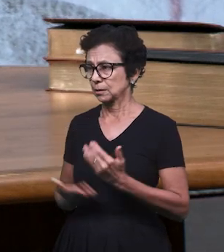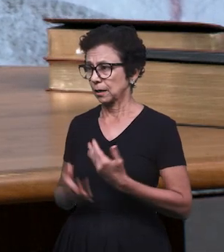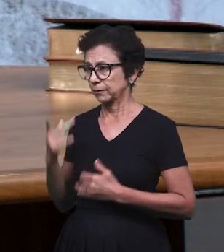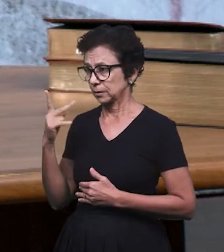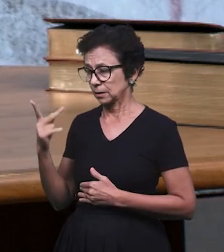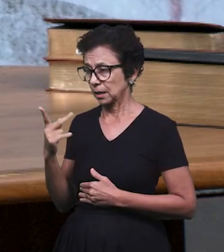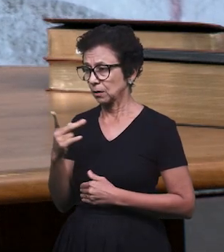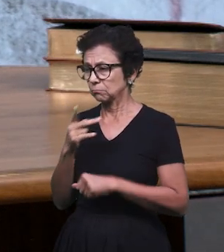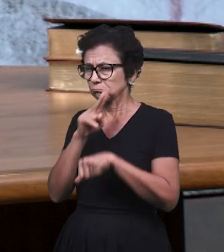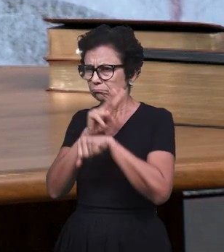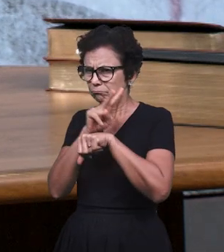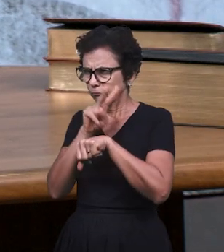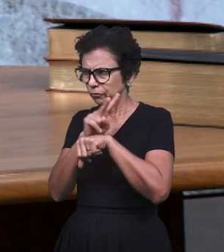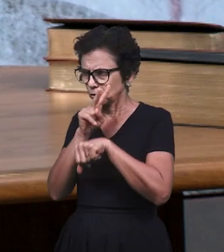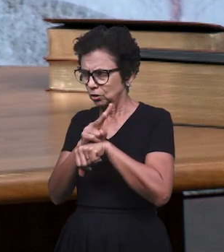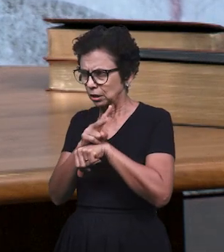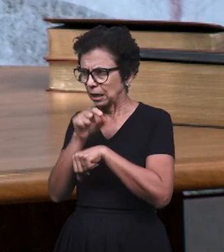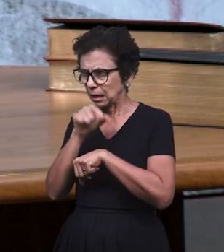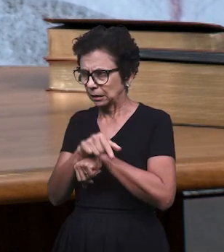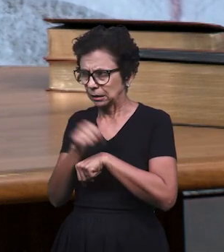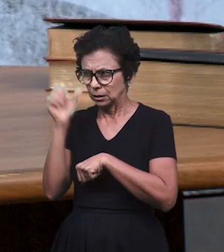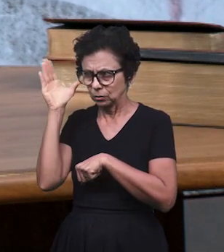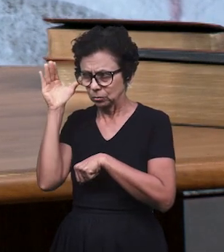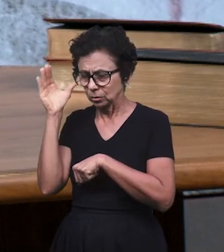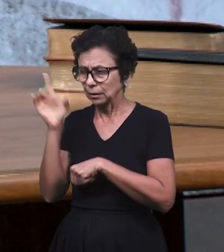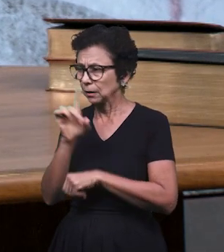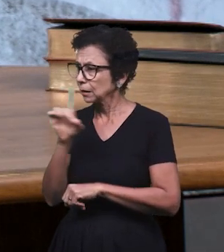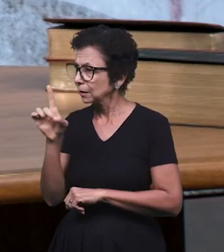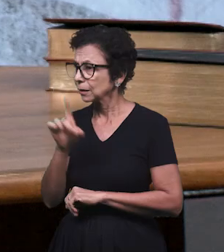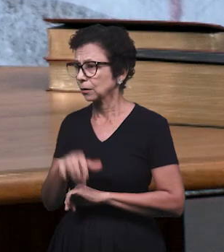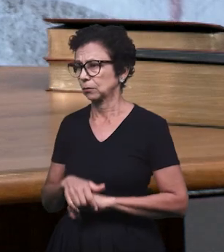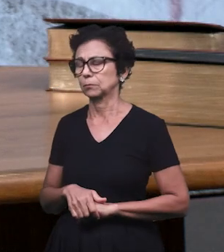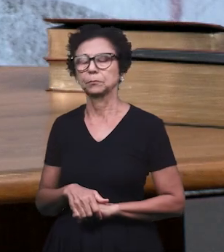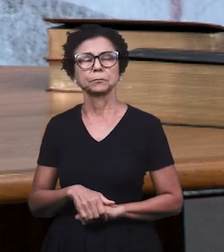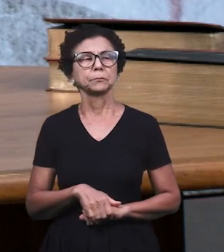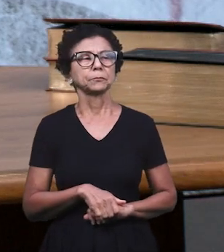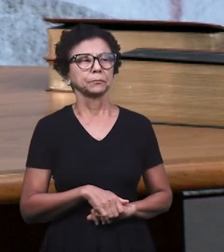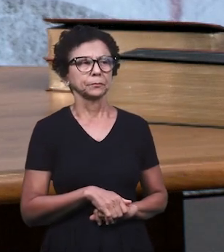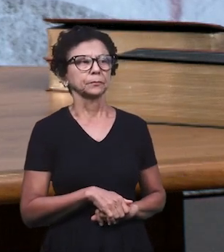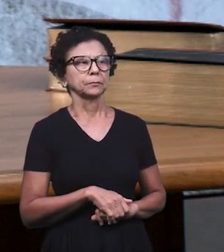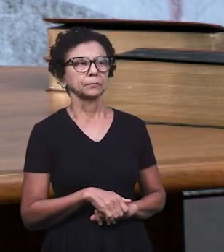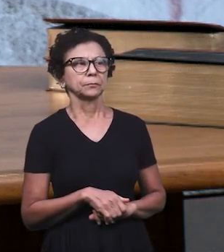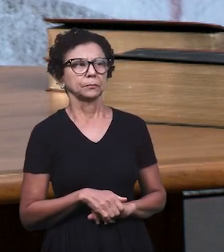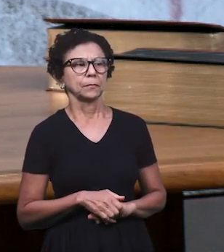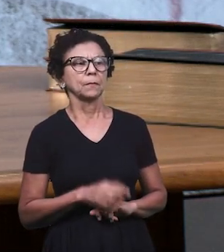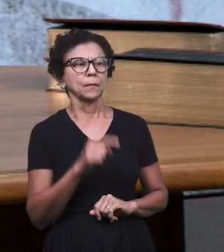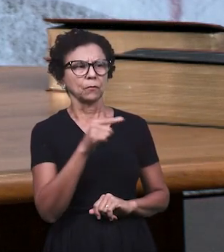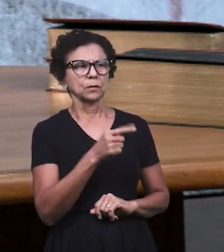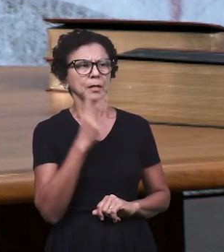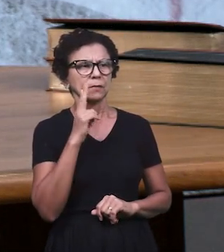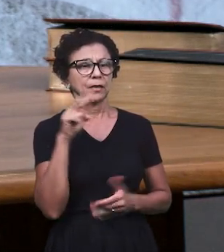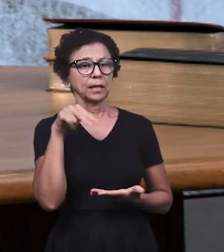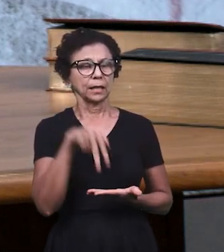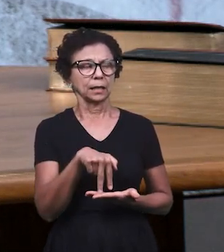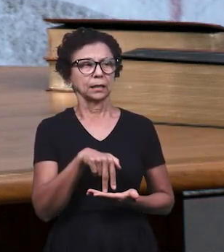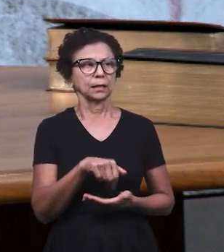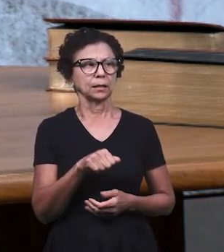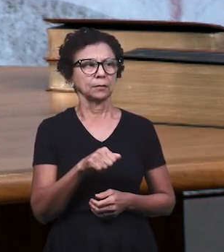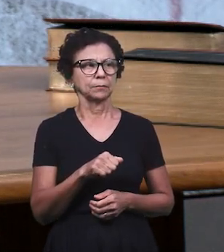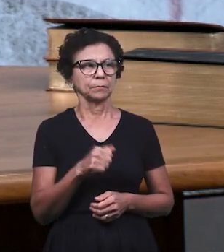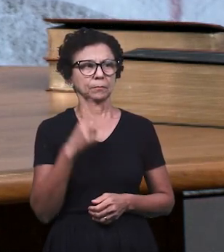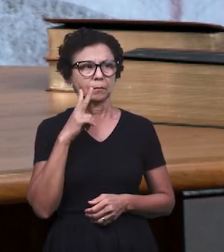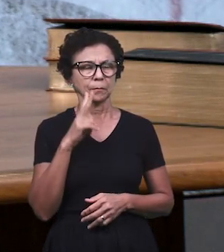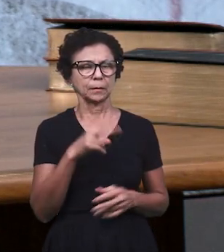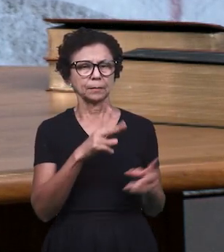E ele lhes disse: não, antes viestes para ver a nudez da terra. E eles